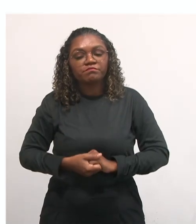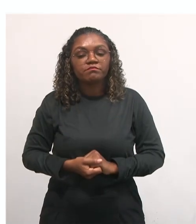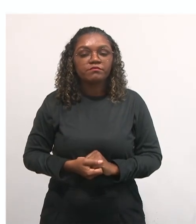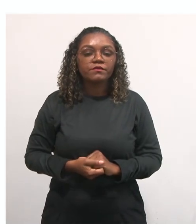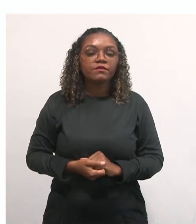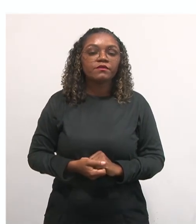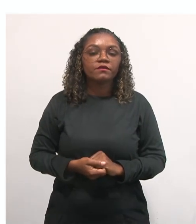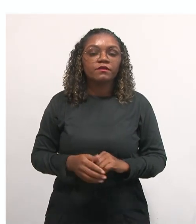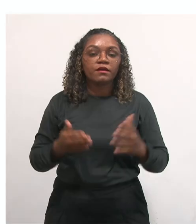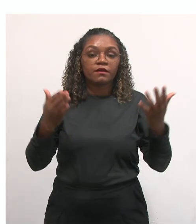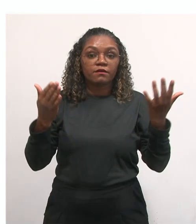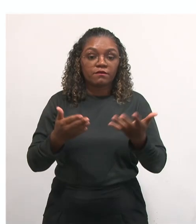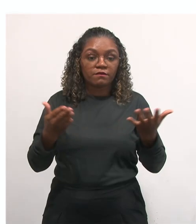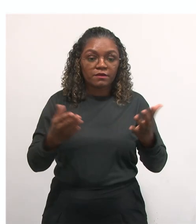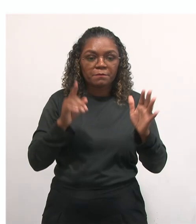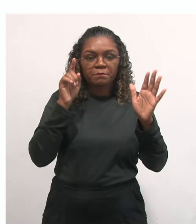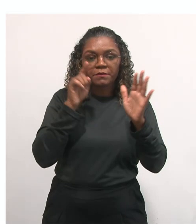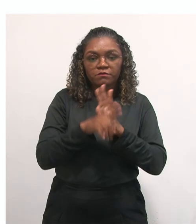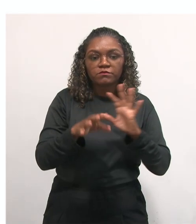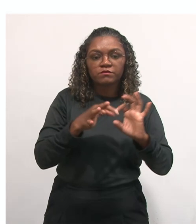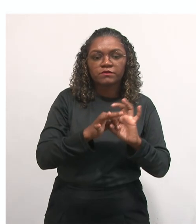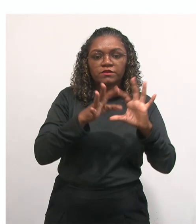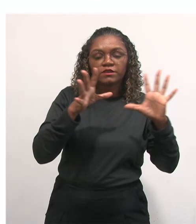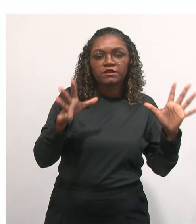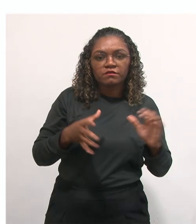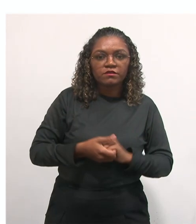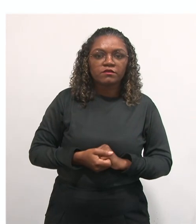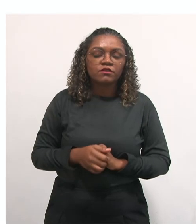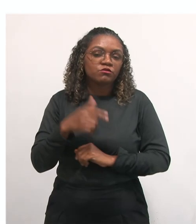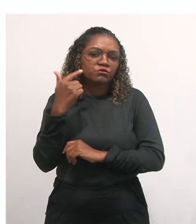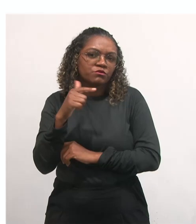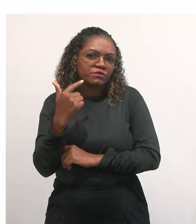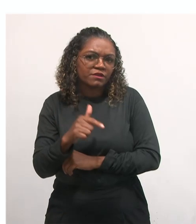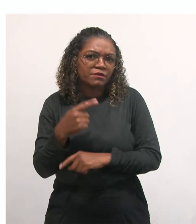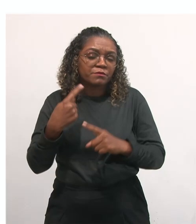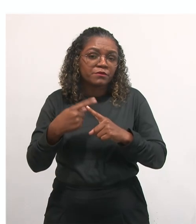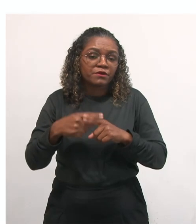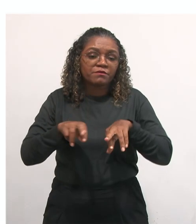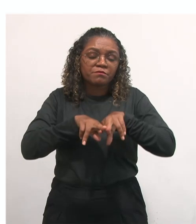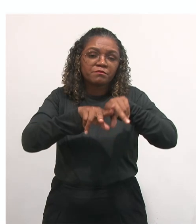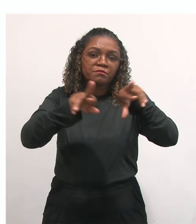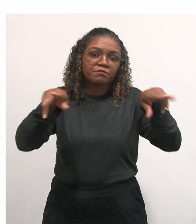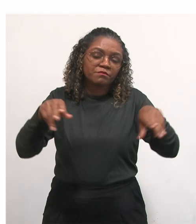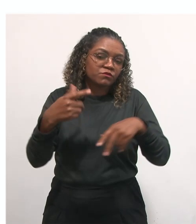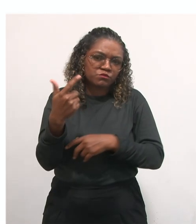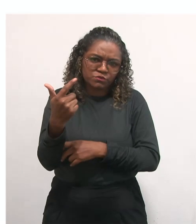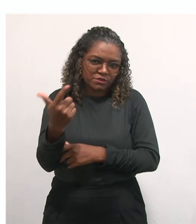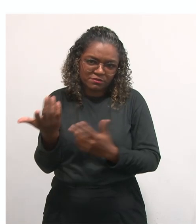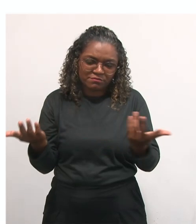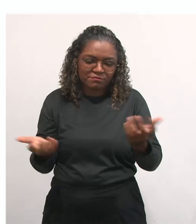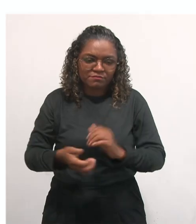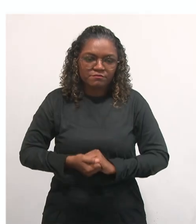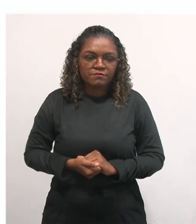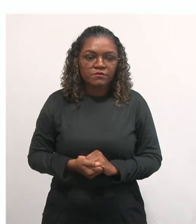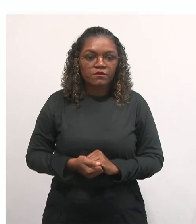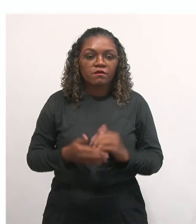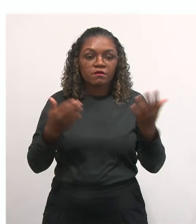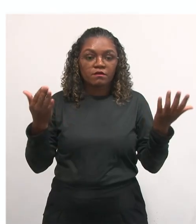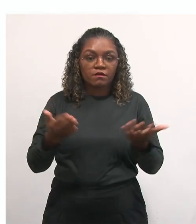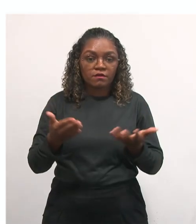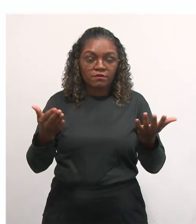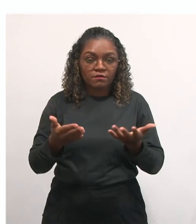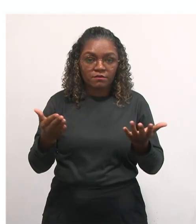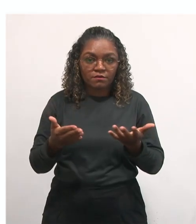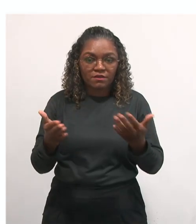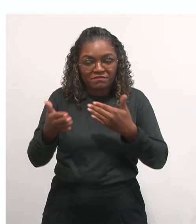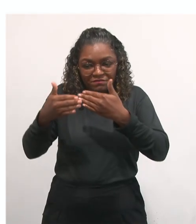E nas perguntas abertas eu não vou fazer média, moda, mediana, que varia, não vai ser difícil fazer isso. Já as perguntas fechadas eu vou